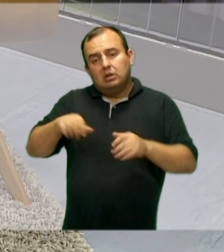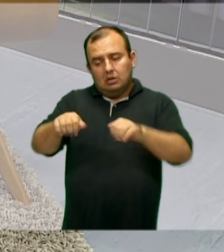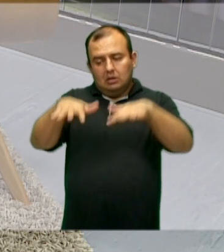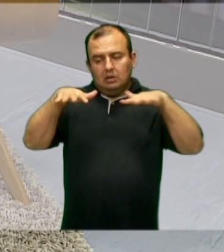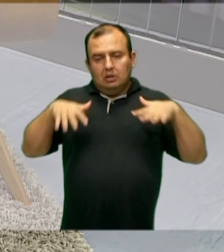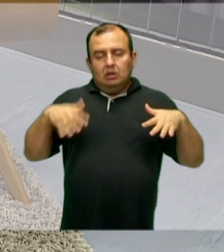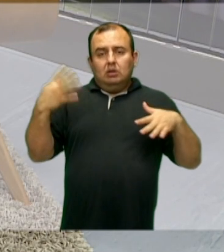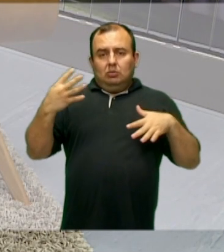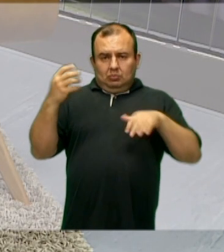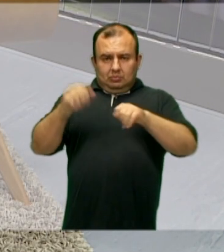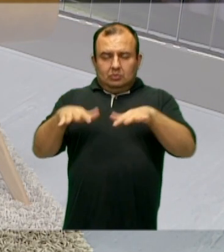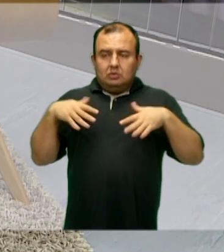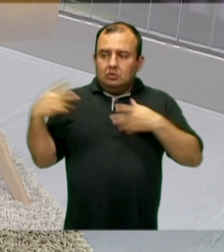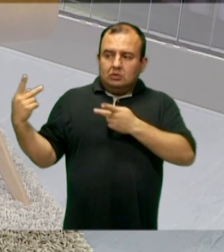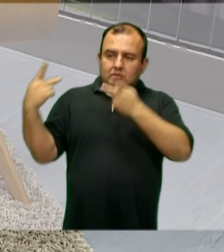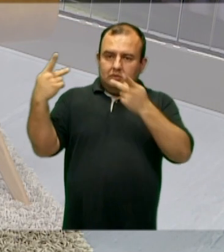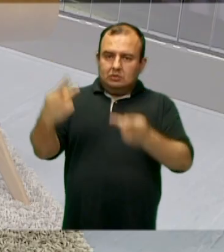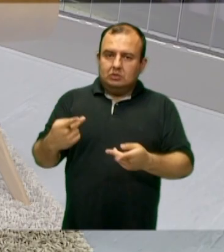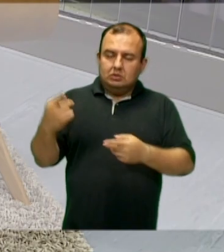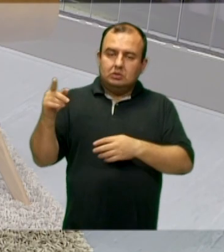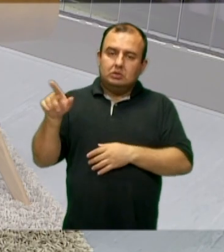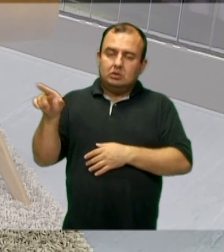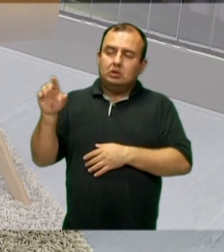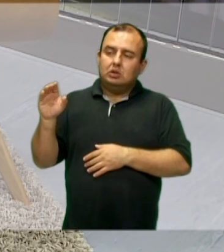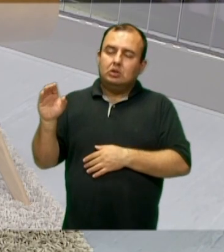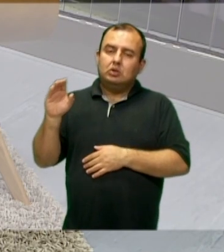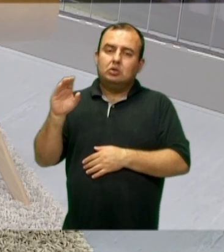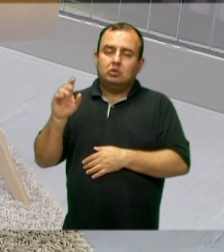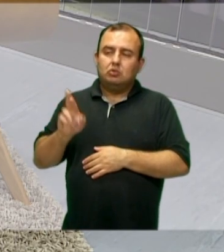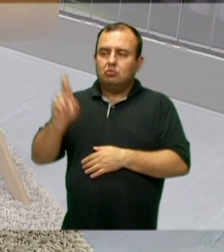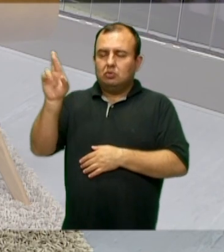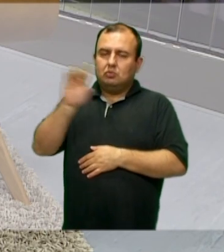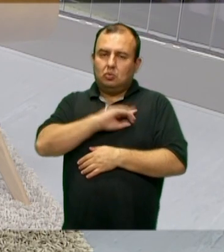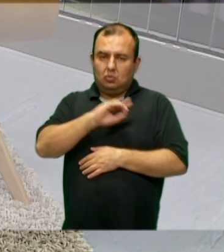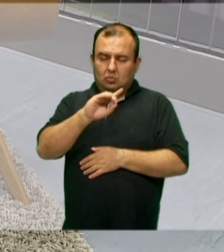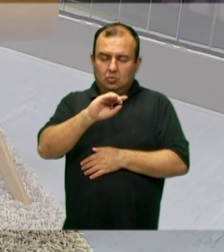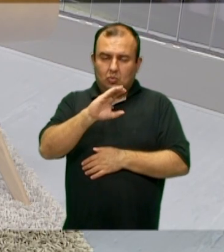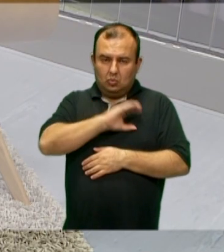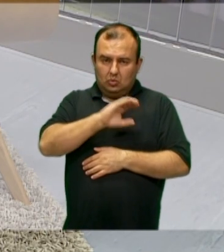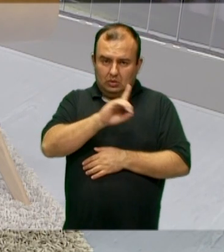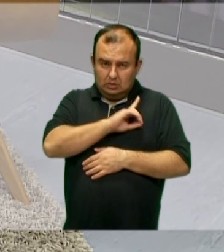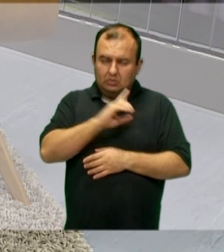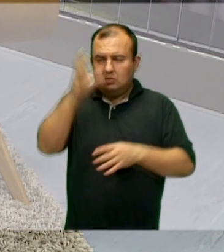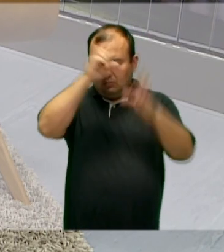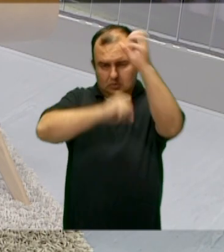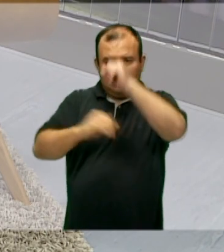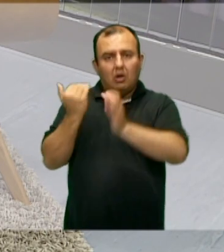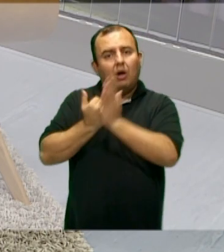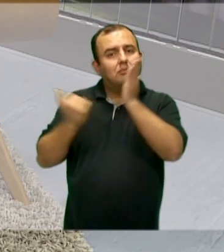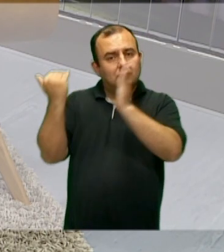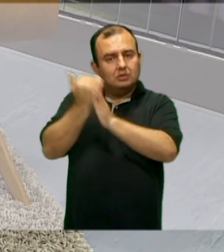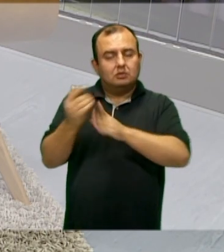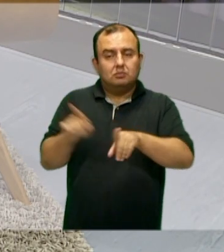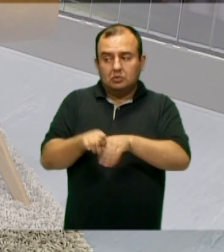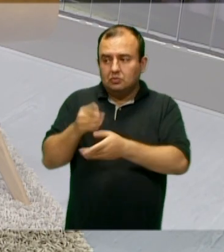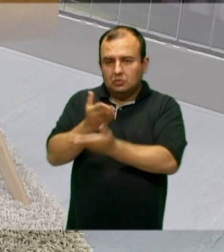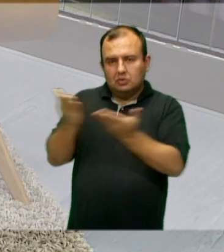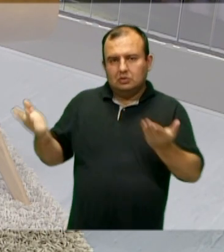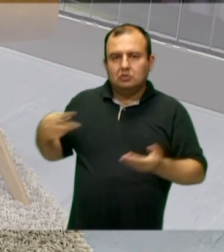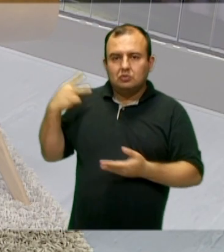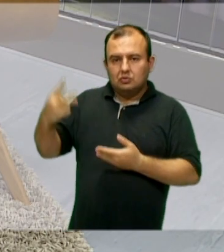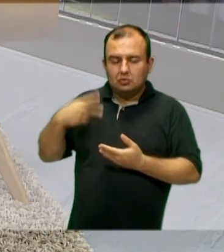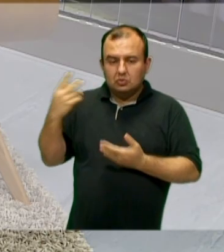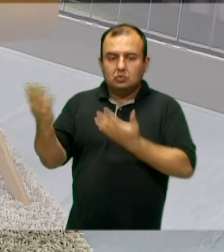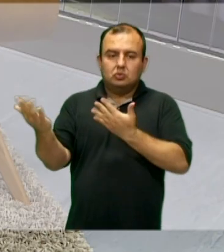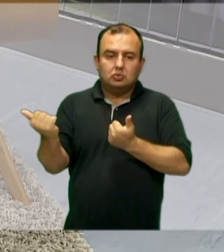sessão, né, que a gente recebeu a visita do agente de trânsito, foi muito bom porque a gente aprendeu bem mais sobre isso. E vocês acham que vocês, enquanto vereadores